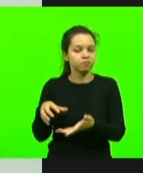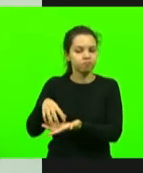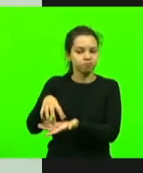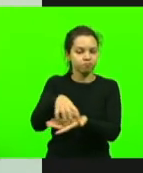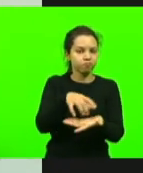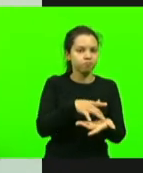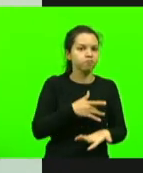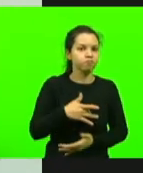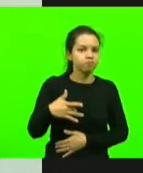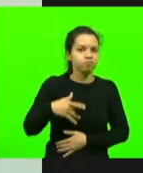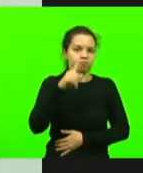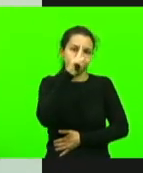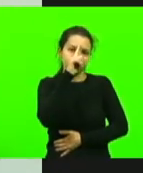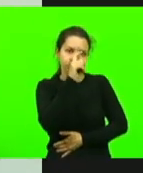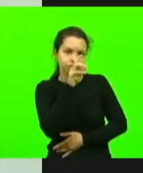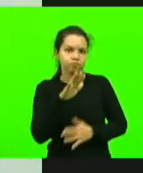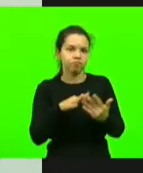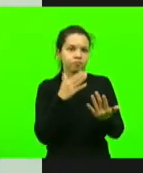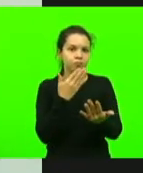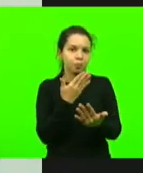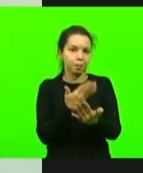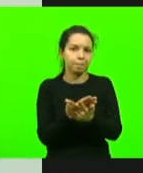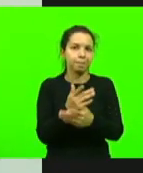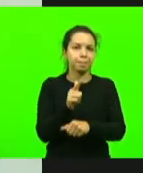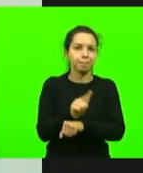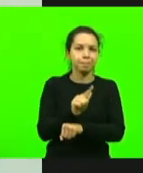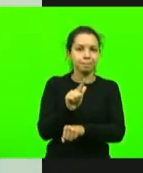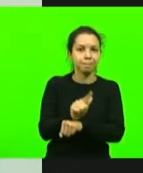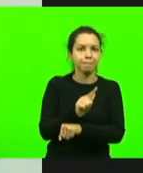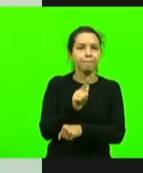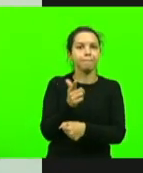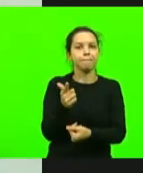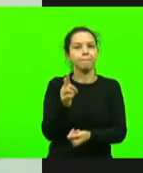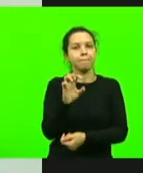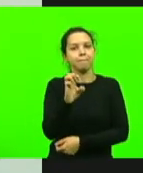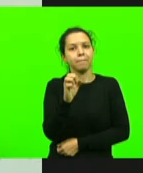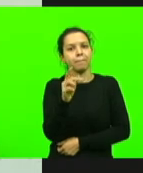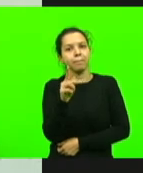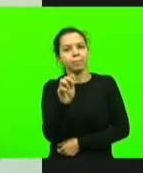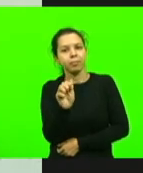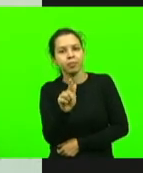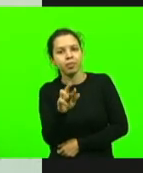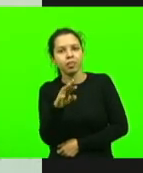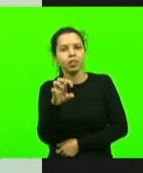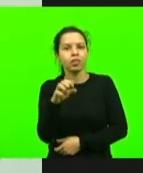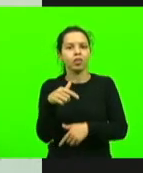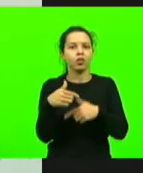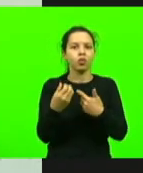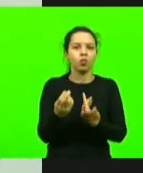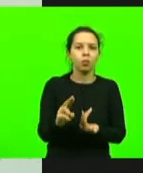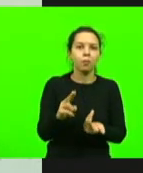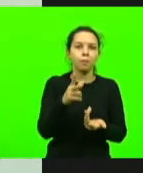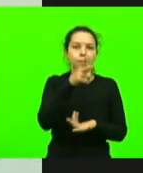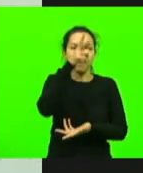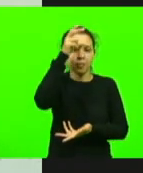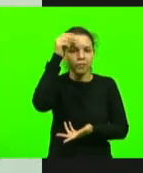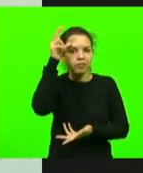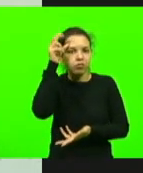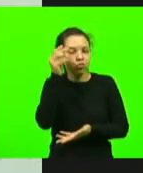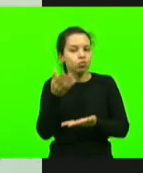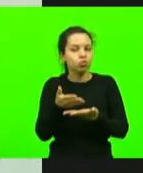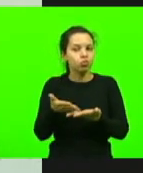na escola na gerência da Epagri ou da prefeitura ou a própria prefeitura